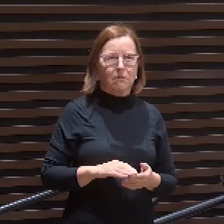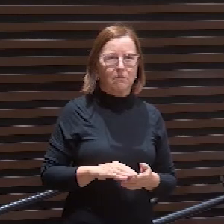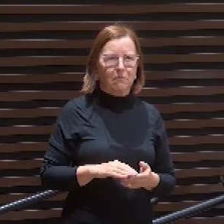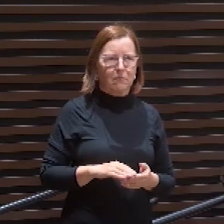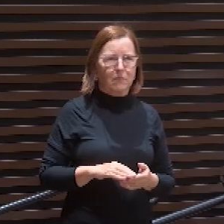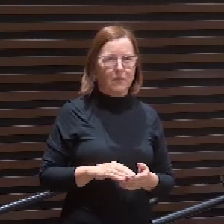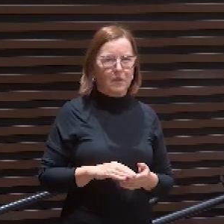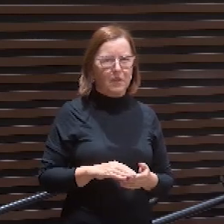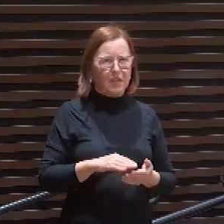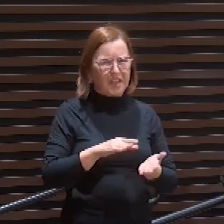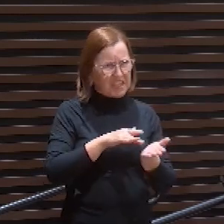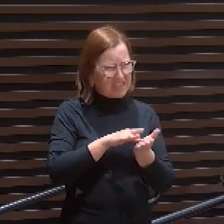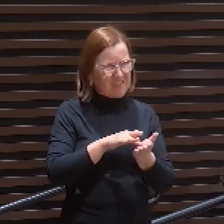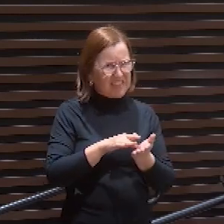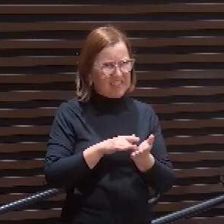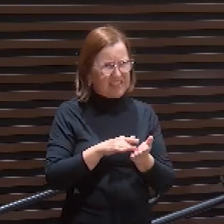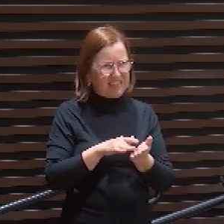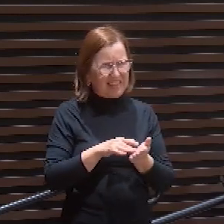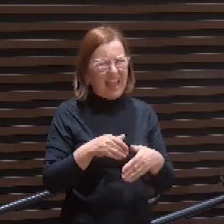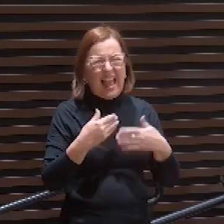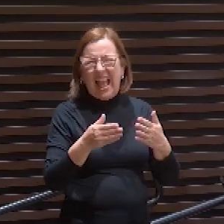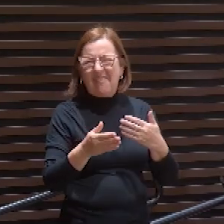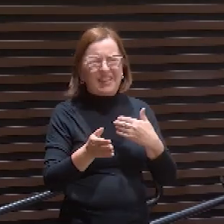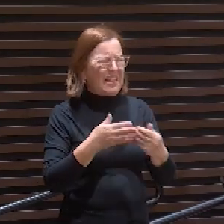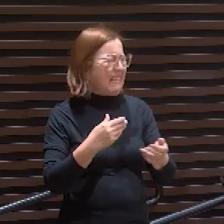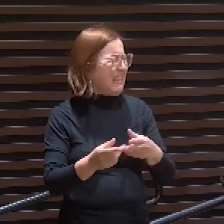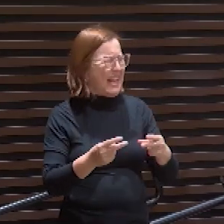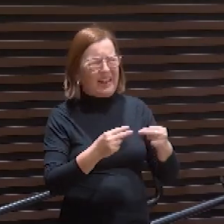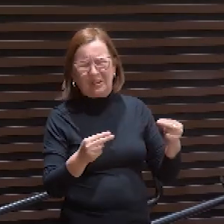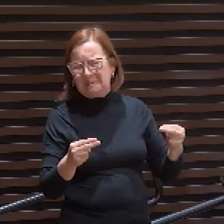Eu vou dar qualquer coisa.